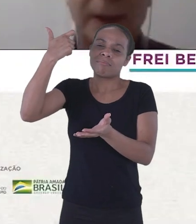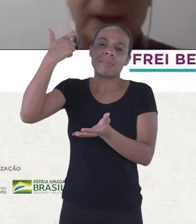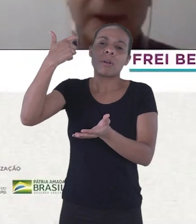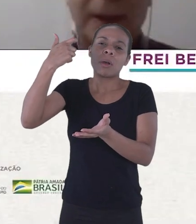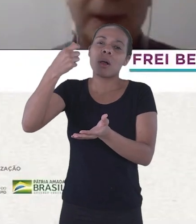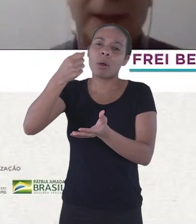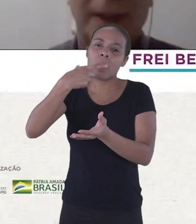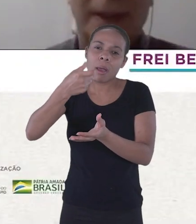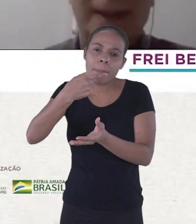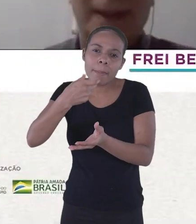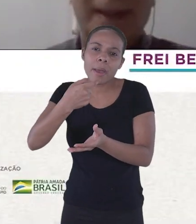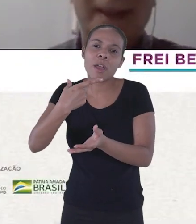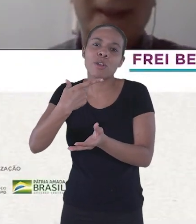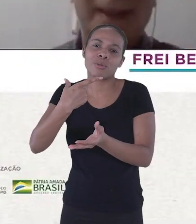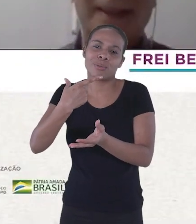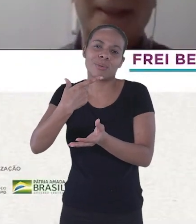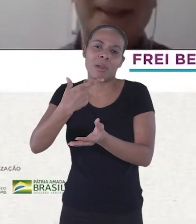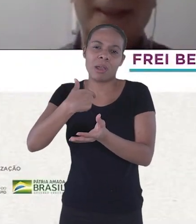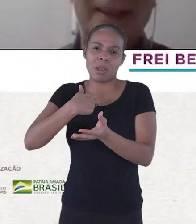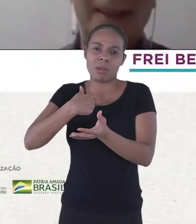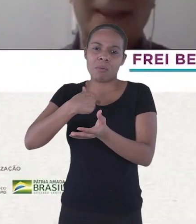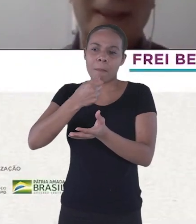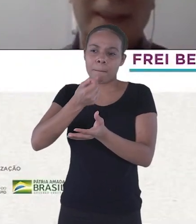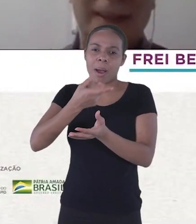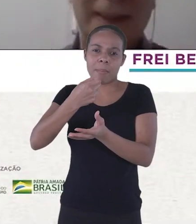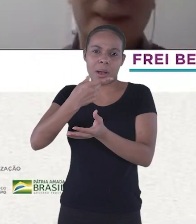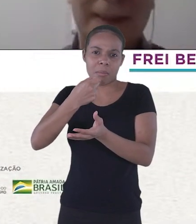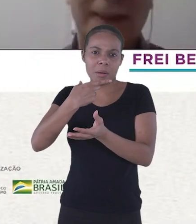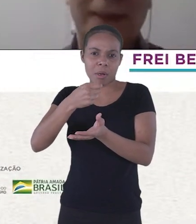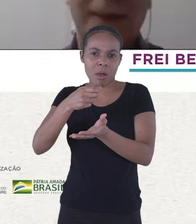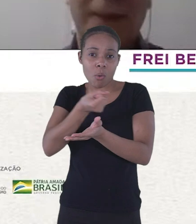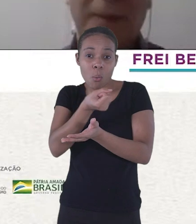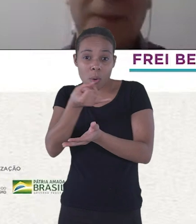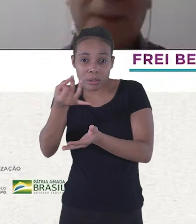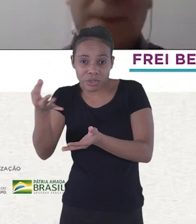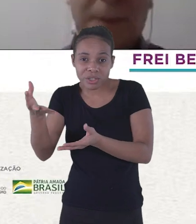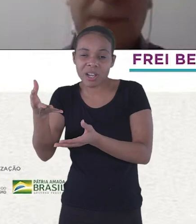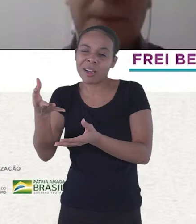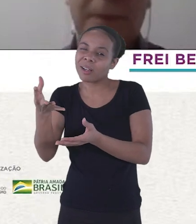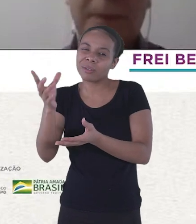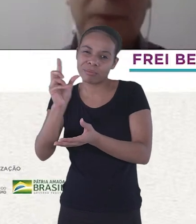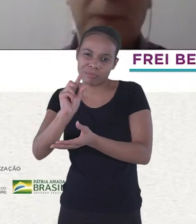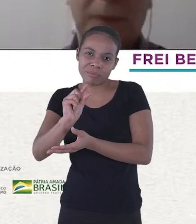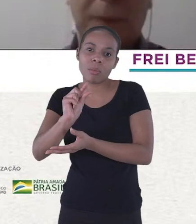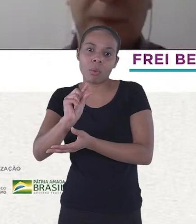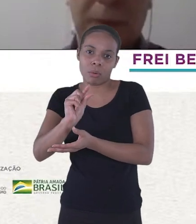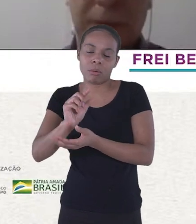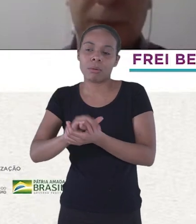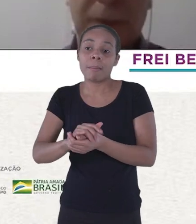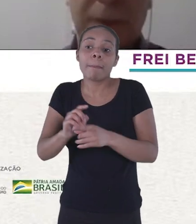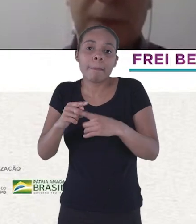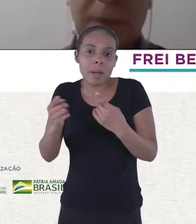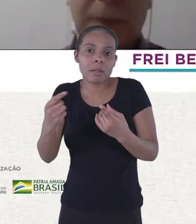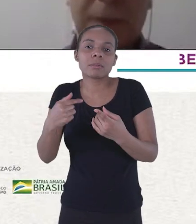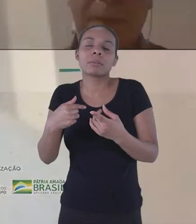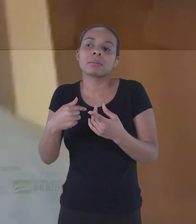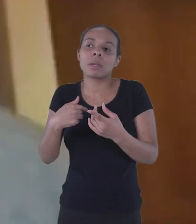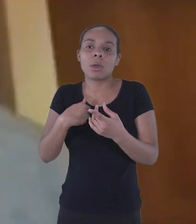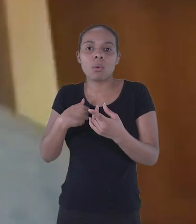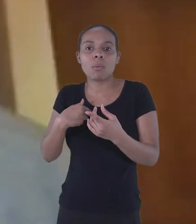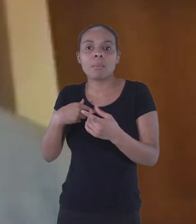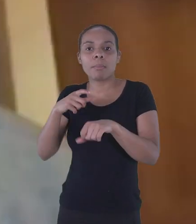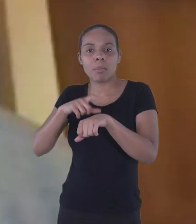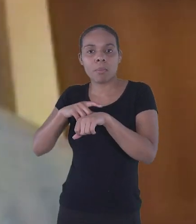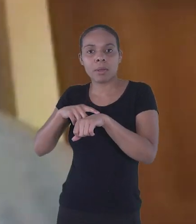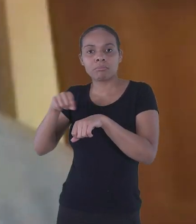isso que eu digo, foi um ato para chamar atenção, mas completo descontrole da minha parte. E eu voltando dessa clínica,